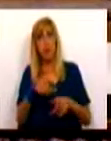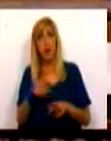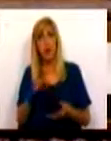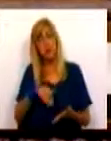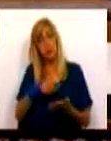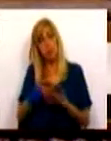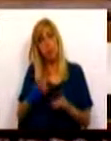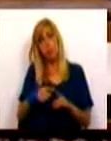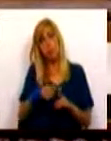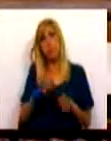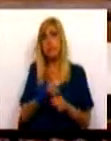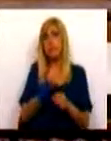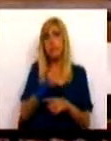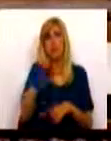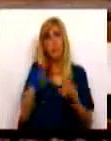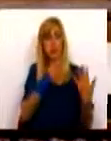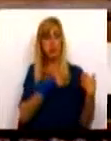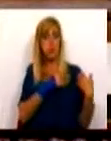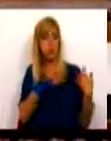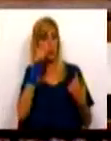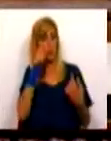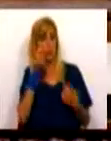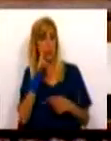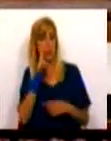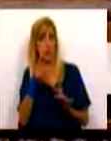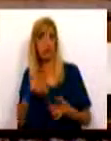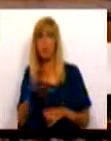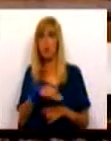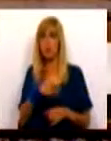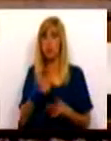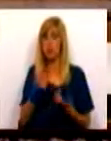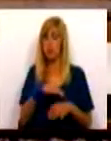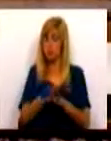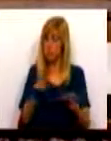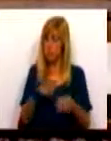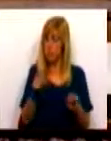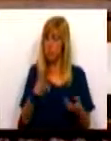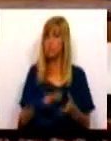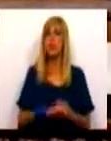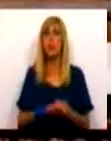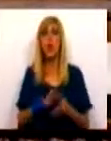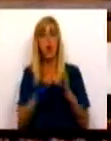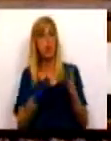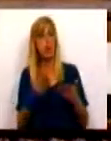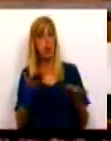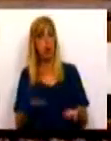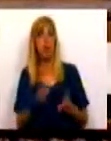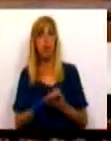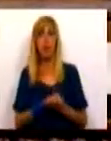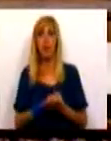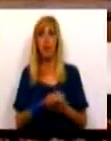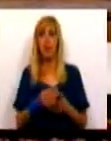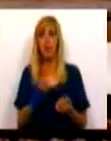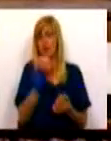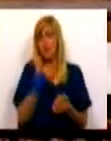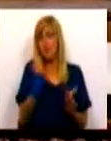pela responsabilidade que têm na segurança e vigilância das zonas balneares, seja porque com o modelo em vigor, felizmente temos